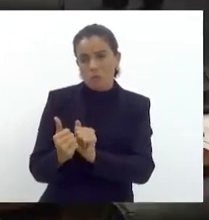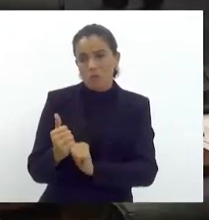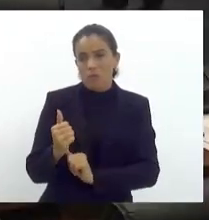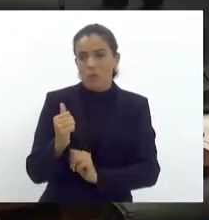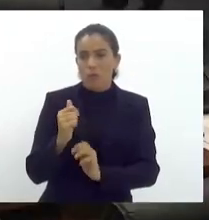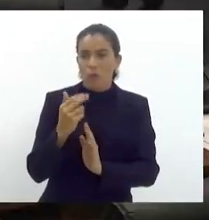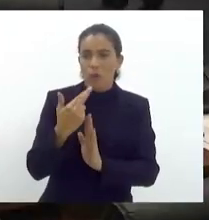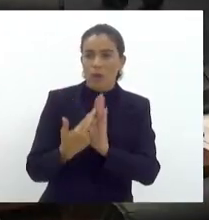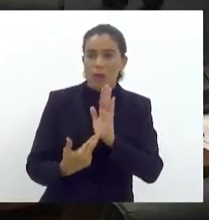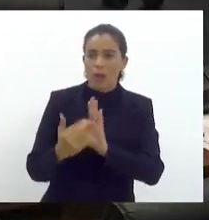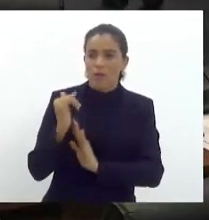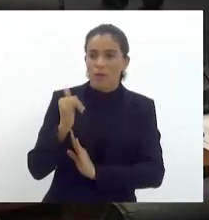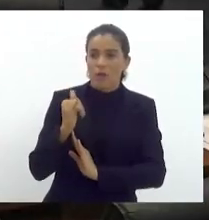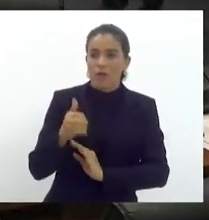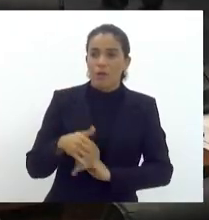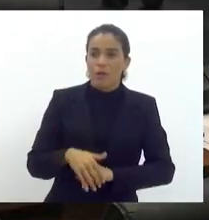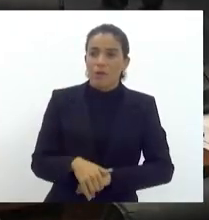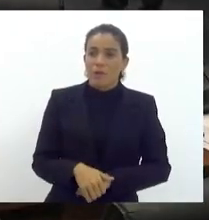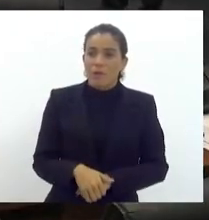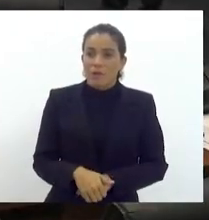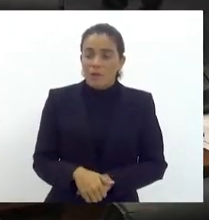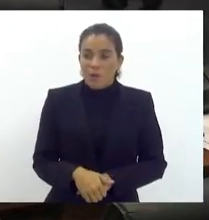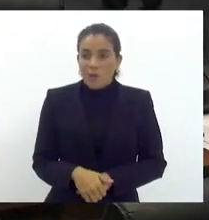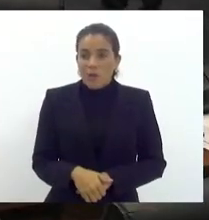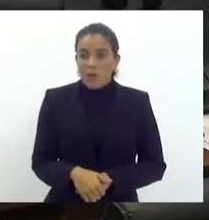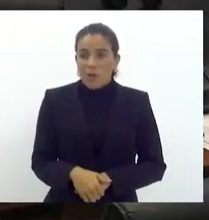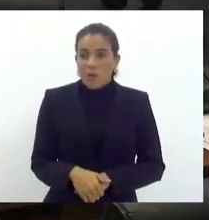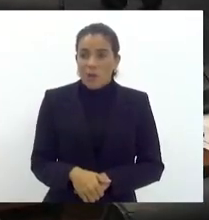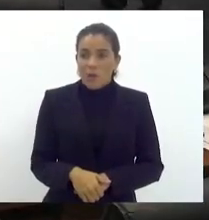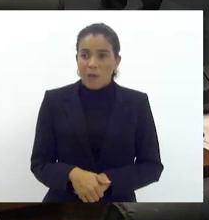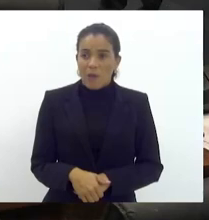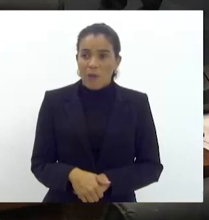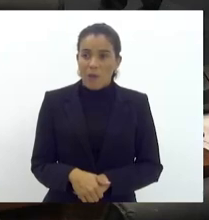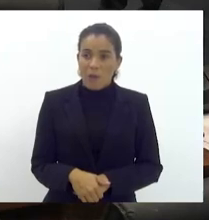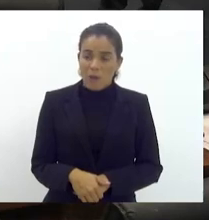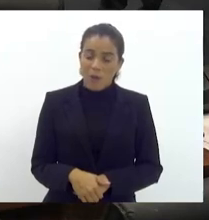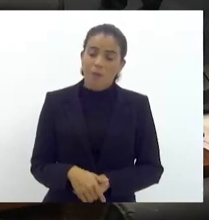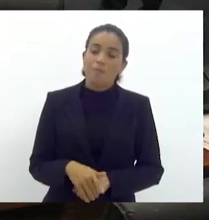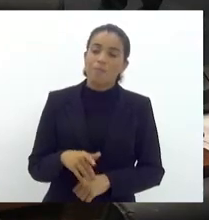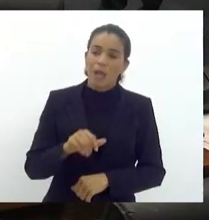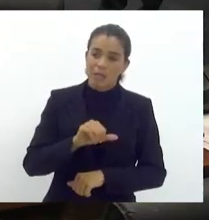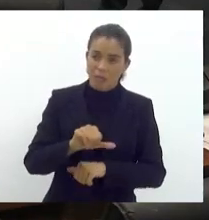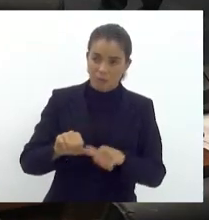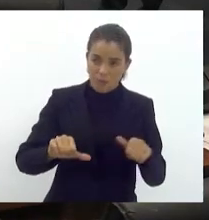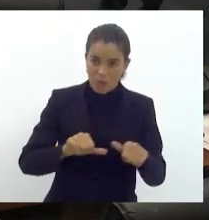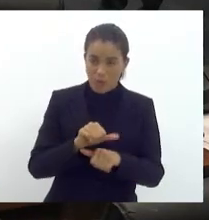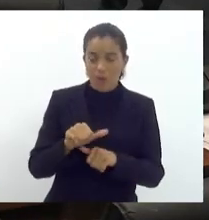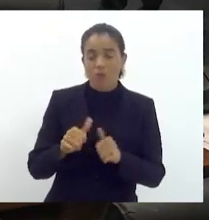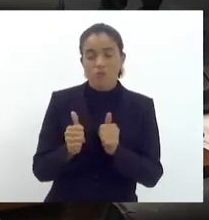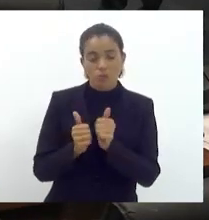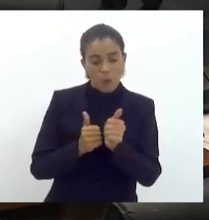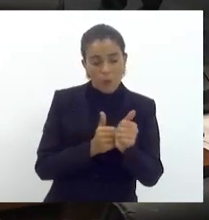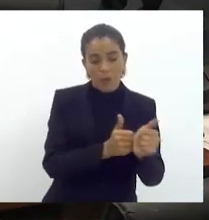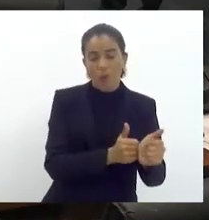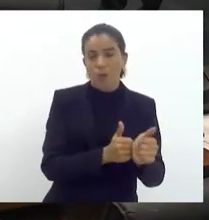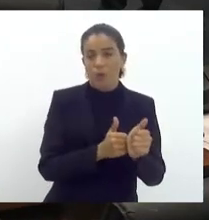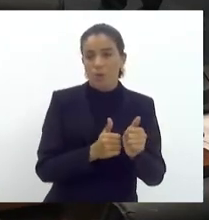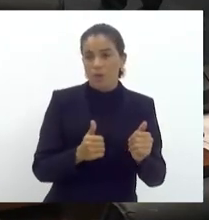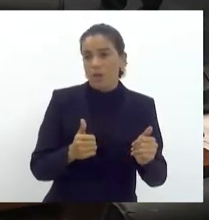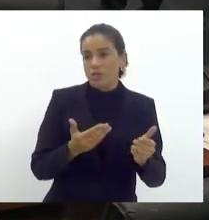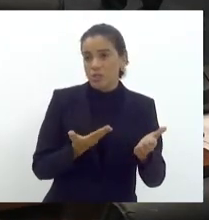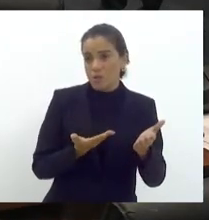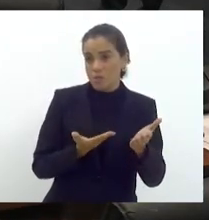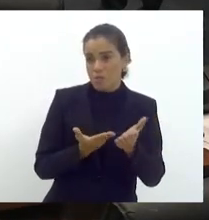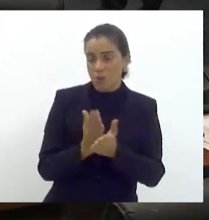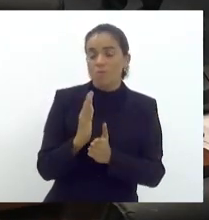Amorim ela tá retificando o parecer da Comissão de Direitos Humanos acompanhando o parecer a ccj a gente publica